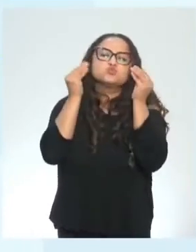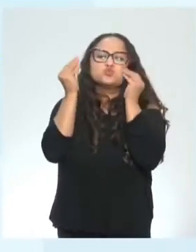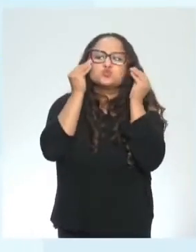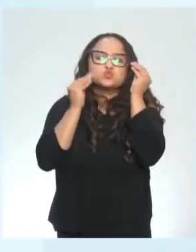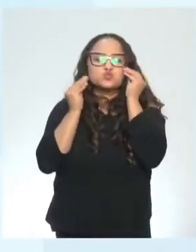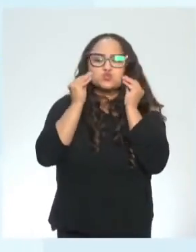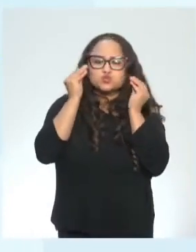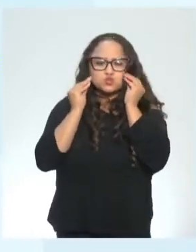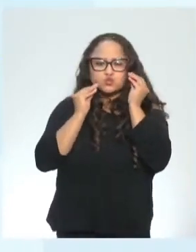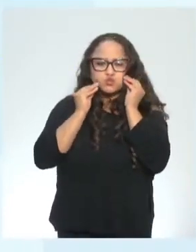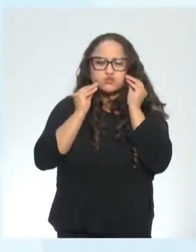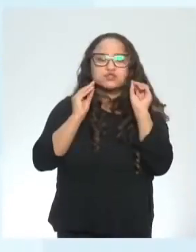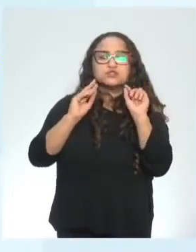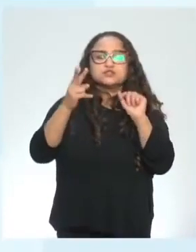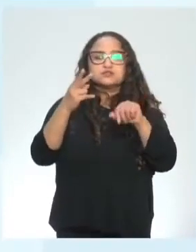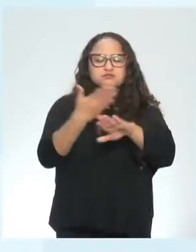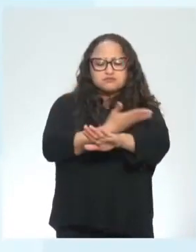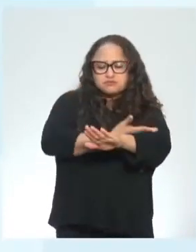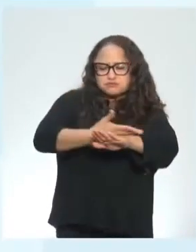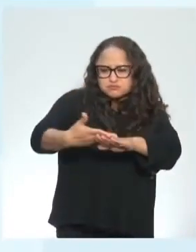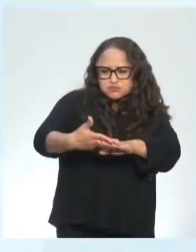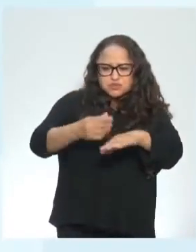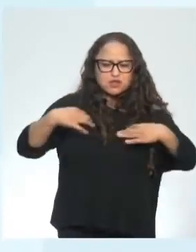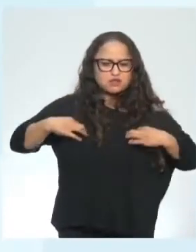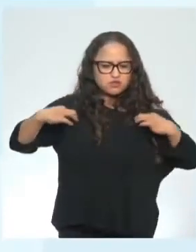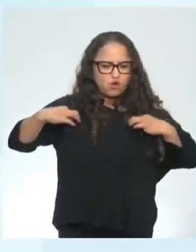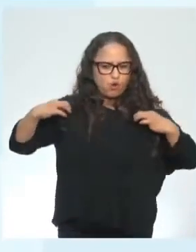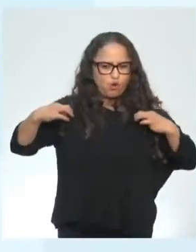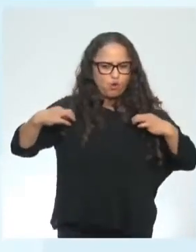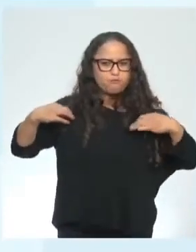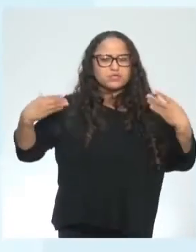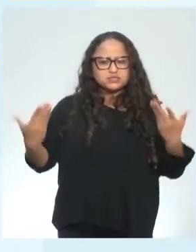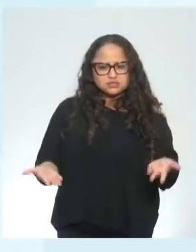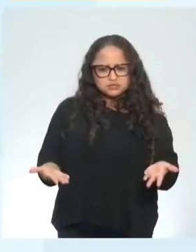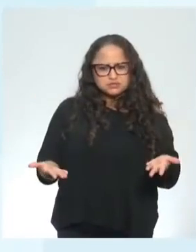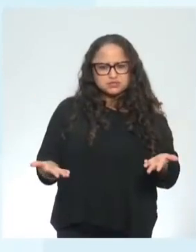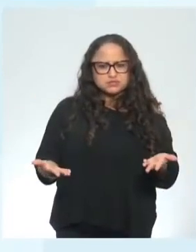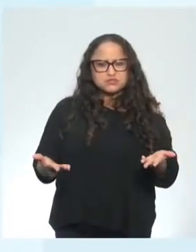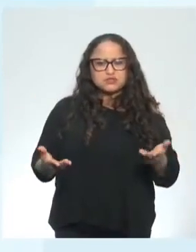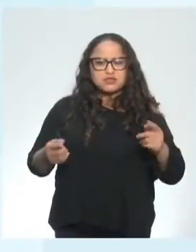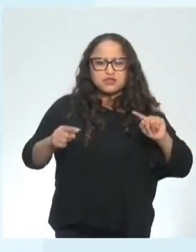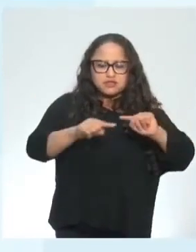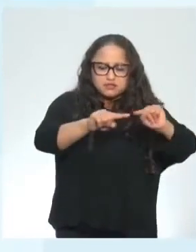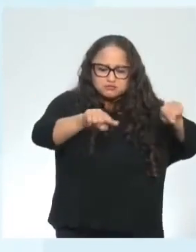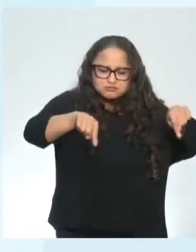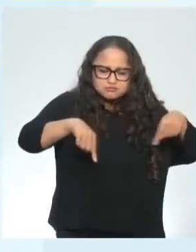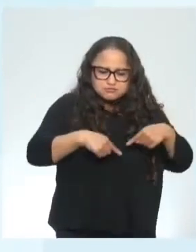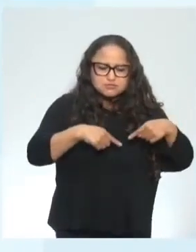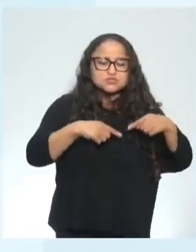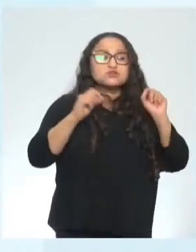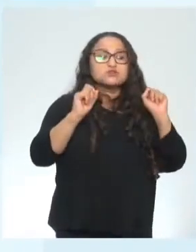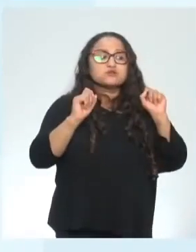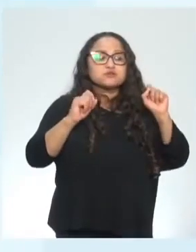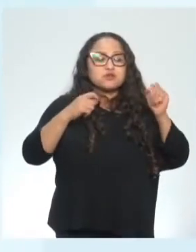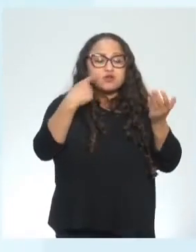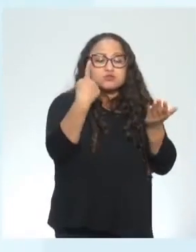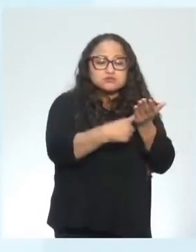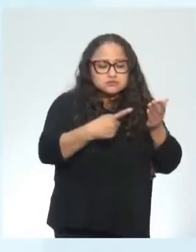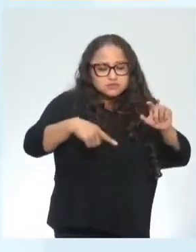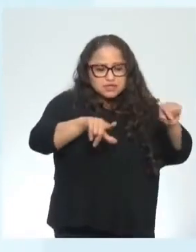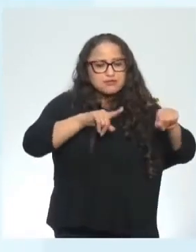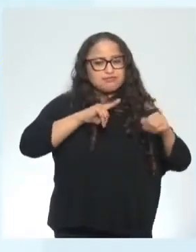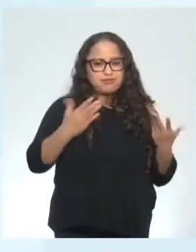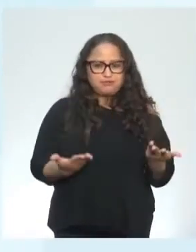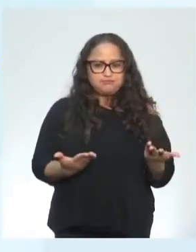porta quem vai cuidar da maquiagem gosta de um designer quem vai desenhar aí o nosso figurino e o set designer quem vai cuidar